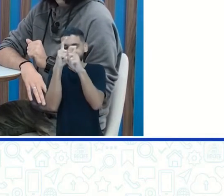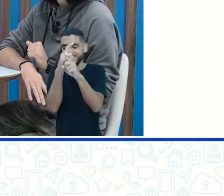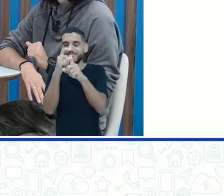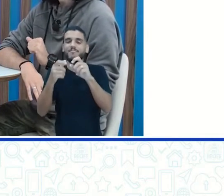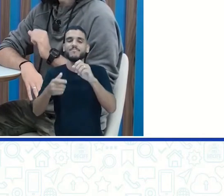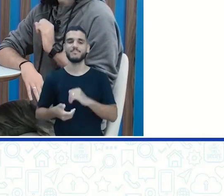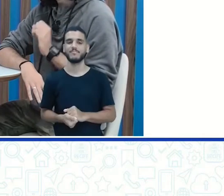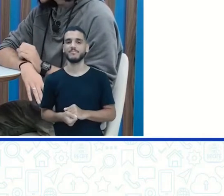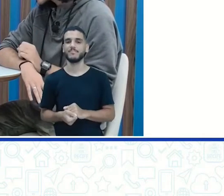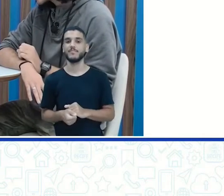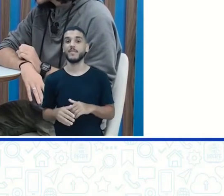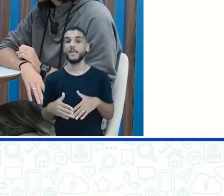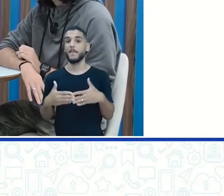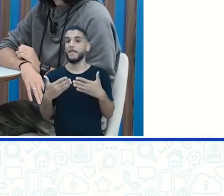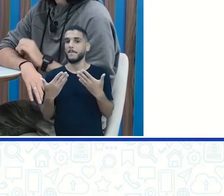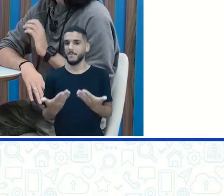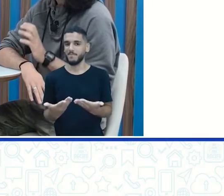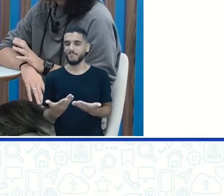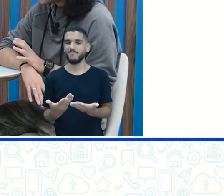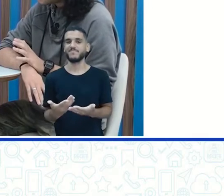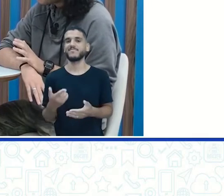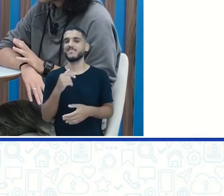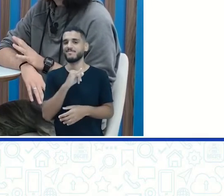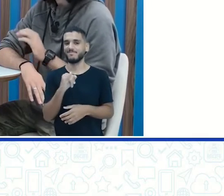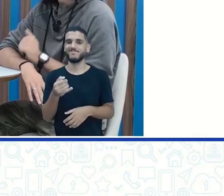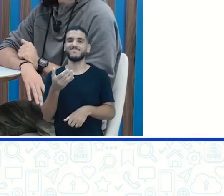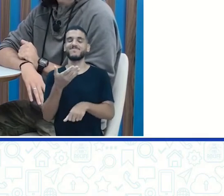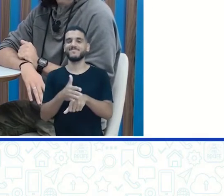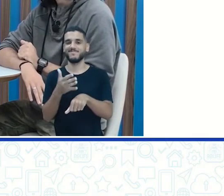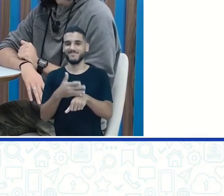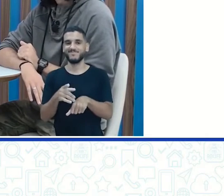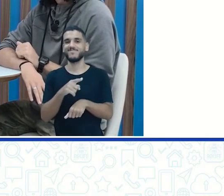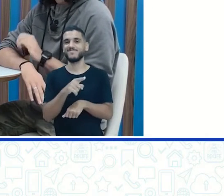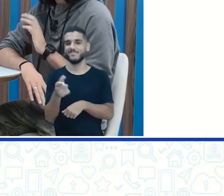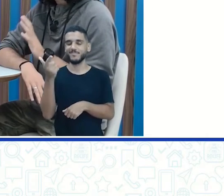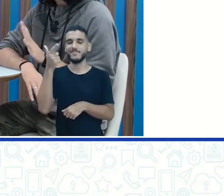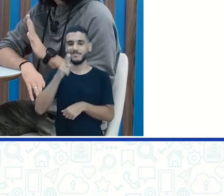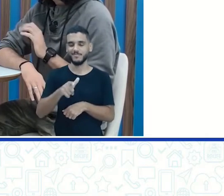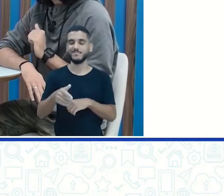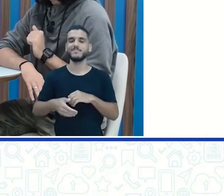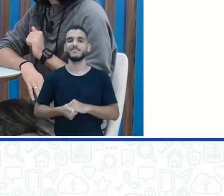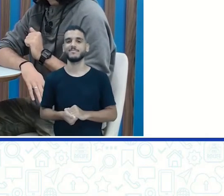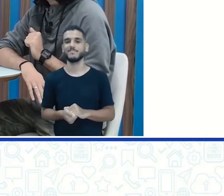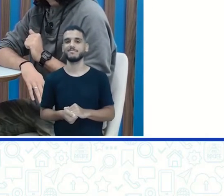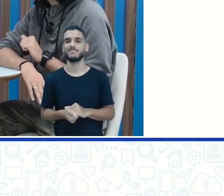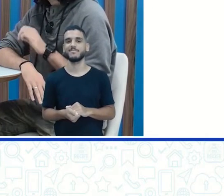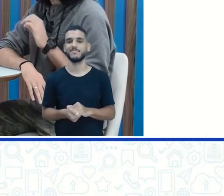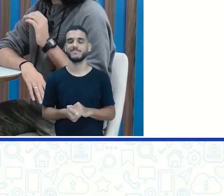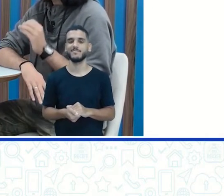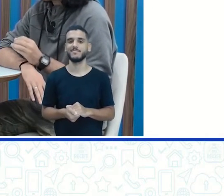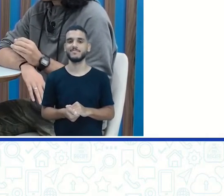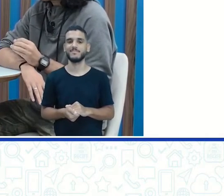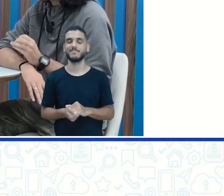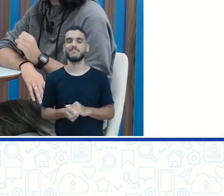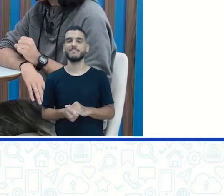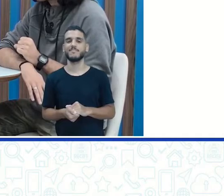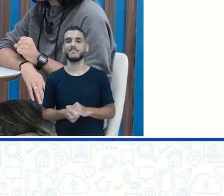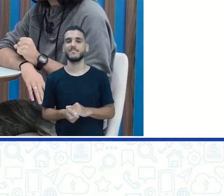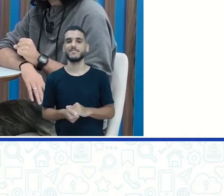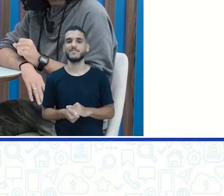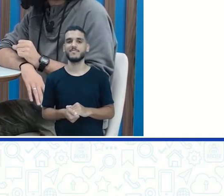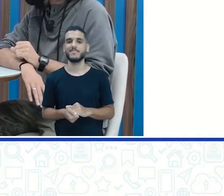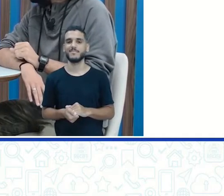complicada, mas ainda assim, se treinar, vai conseguir. O que eu recomendo é, primeiro,